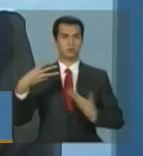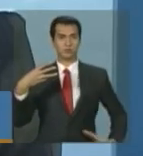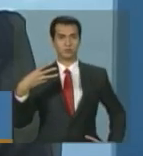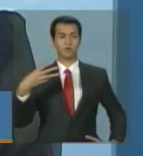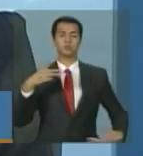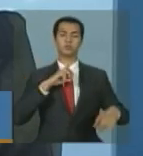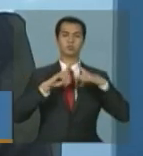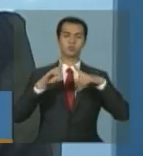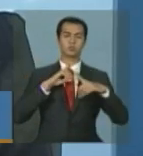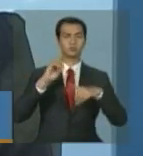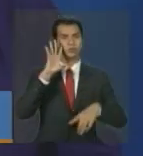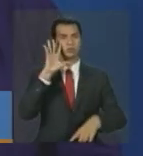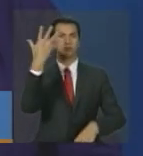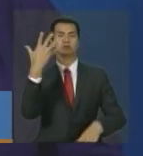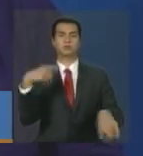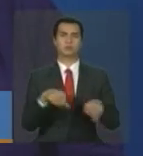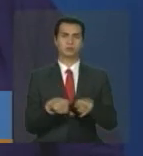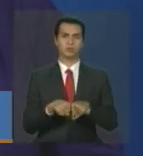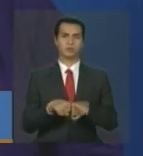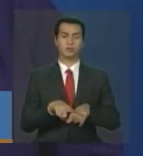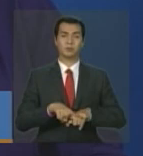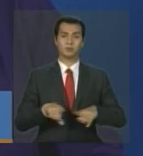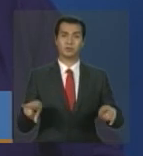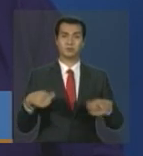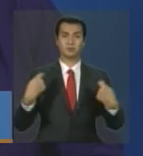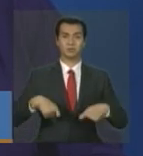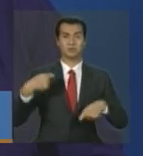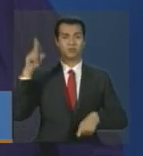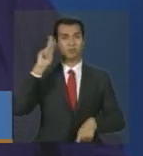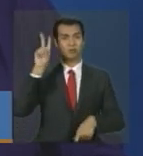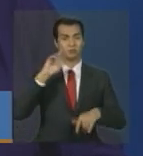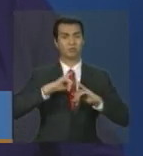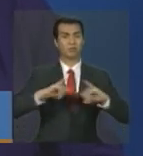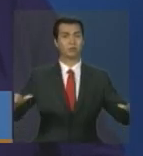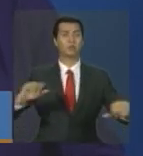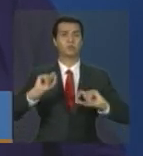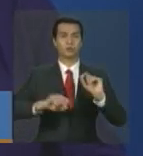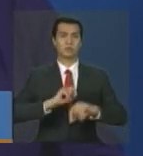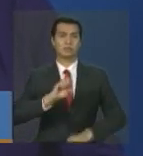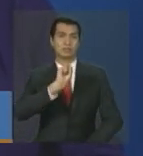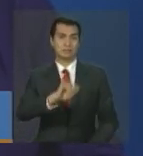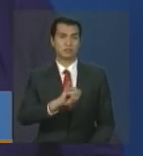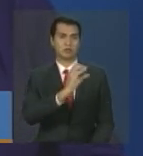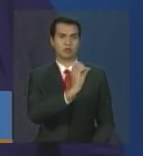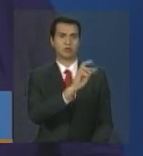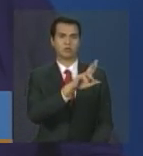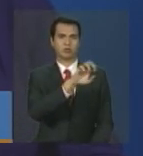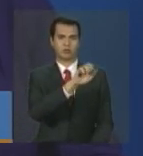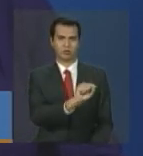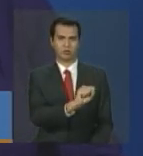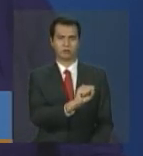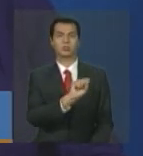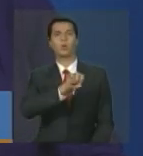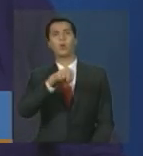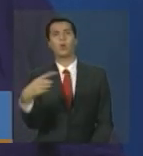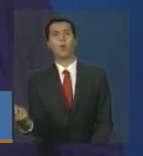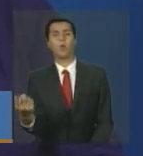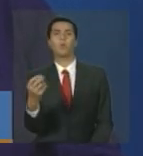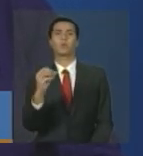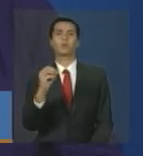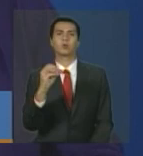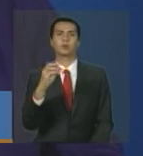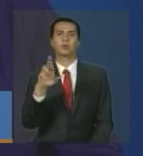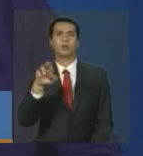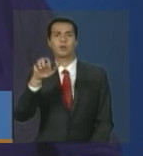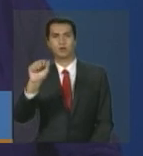decidir sobre isso mas é importante dizer que por exemplo se um traz o ou creas o